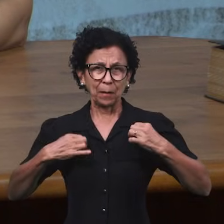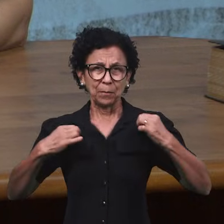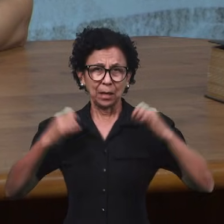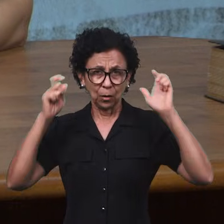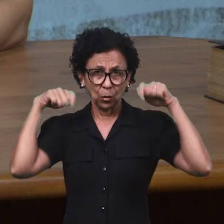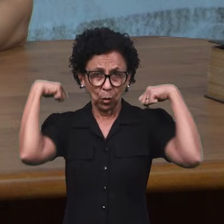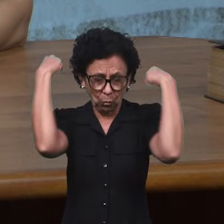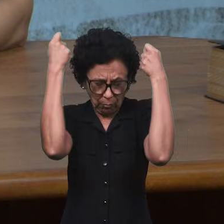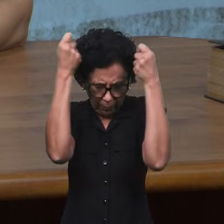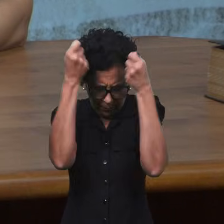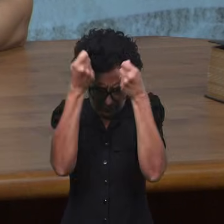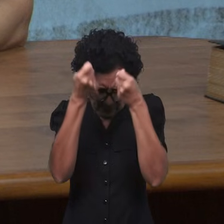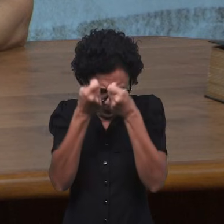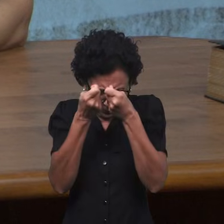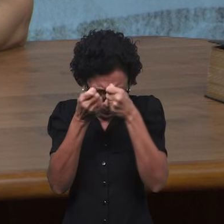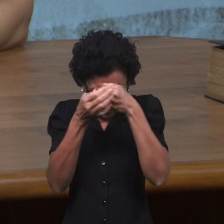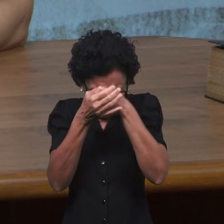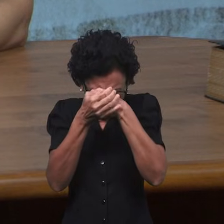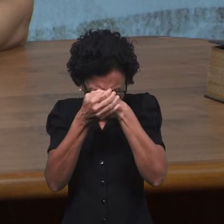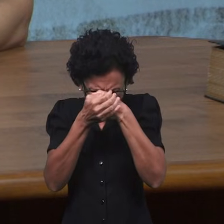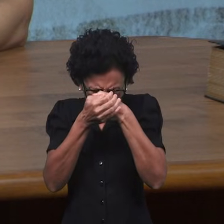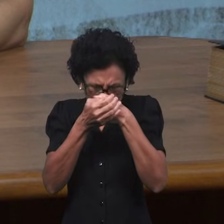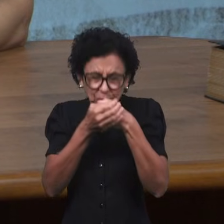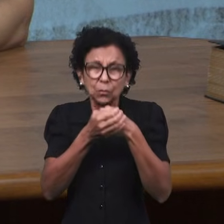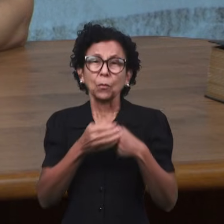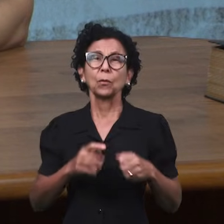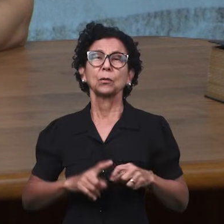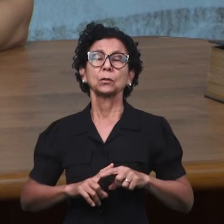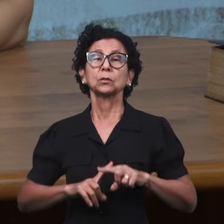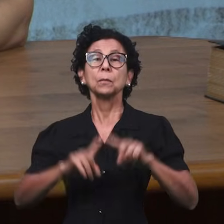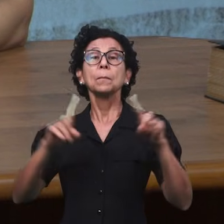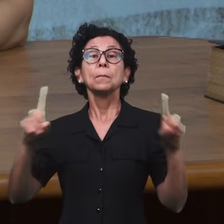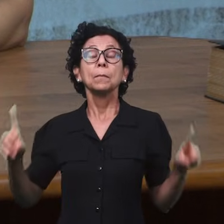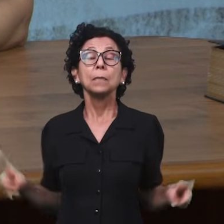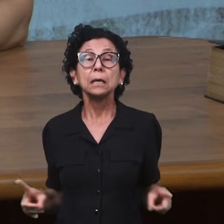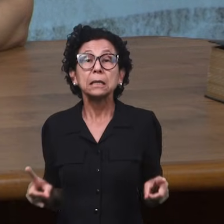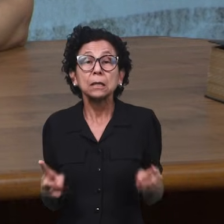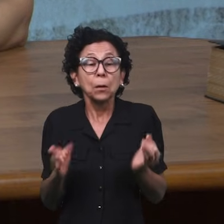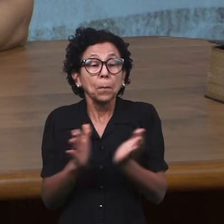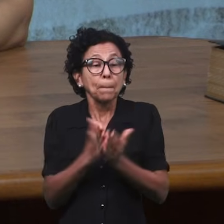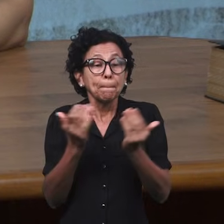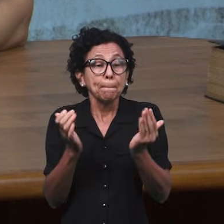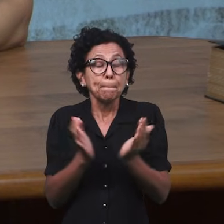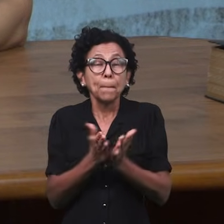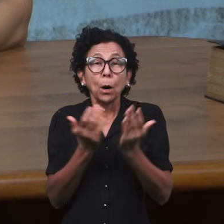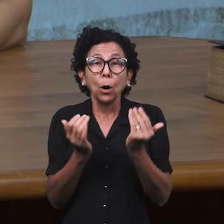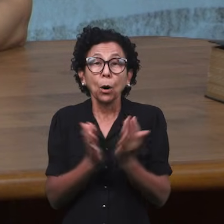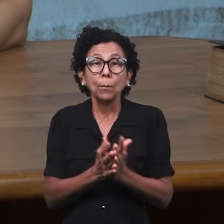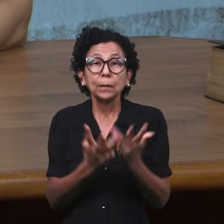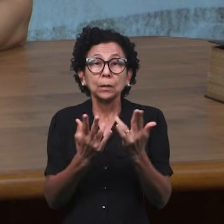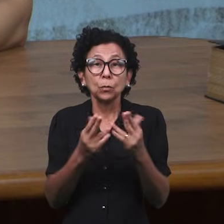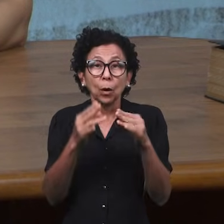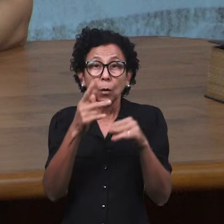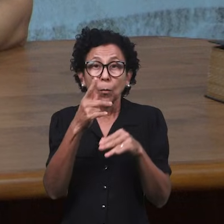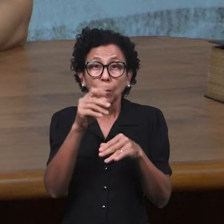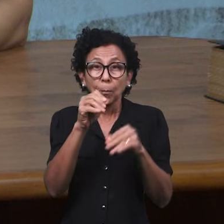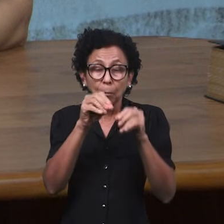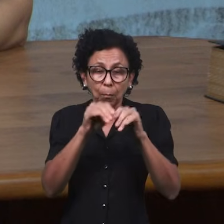cinge. Lançou-me na lama e fiquei semelhante ao pó e a